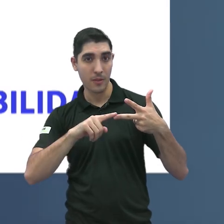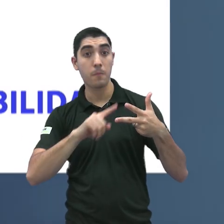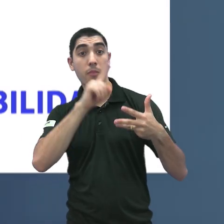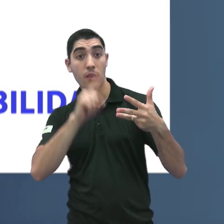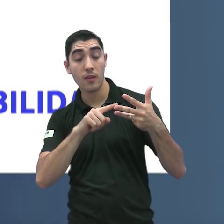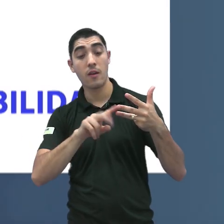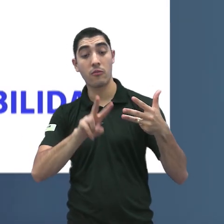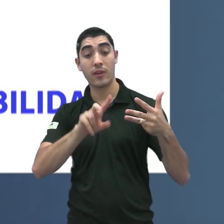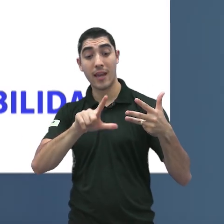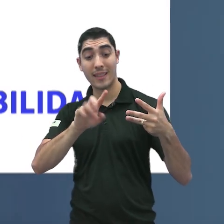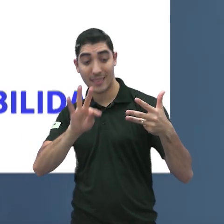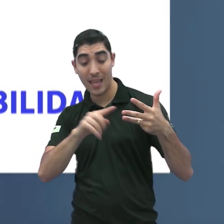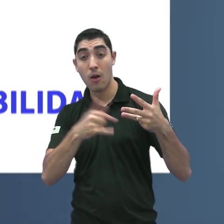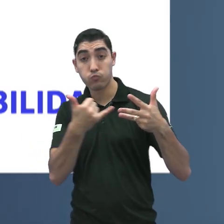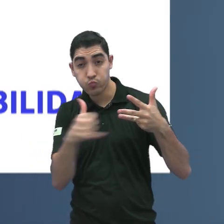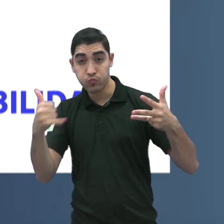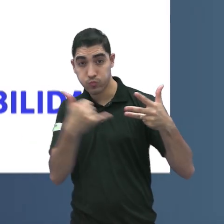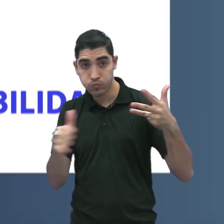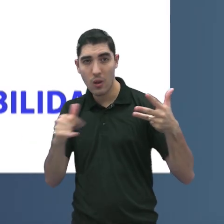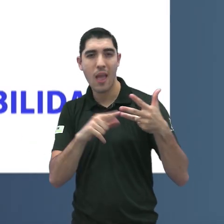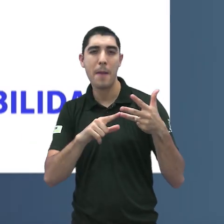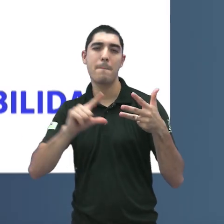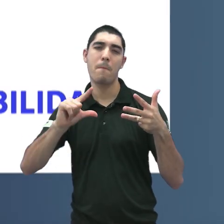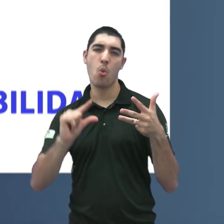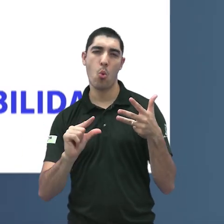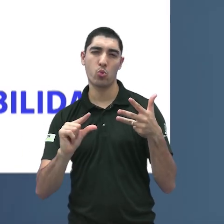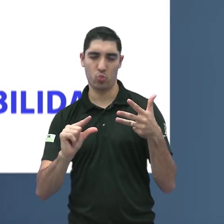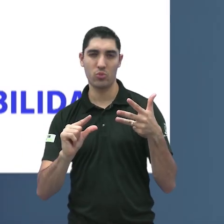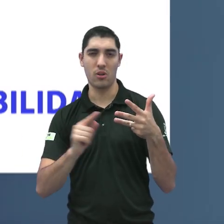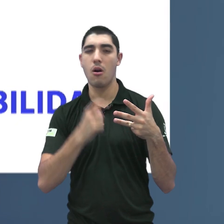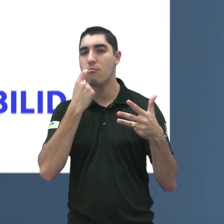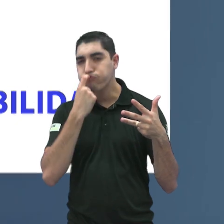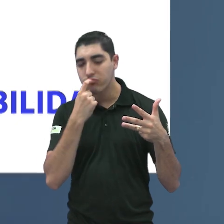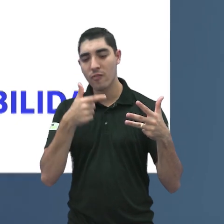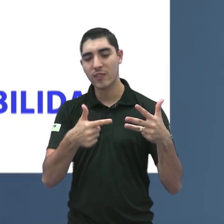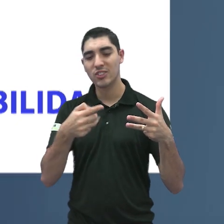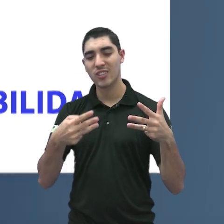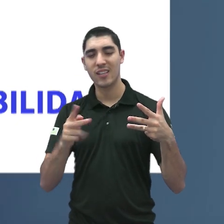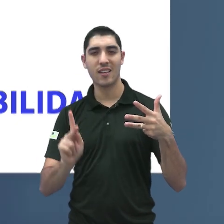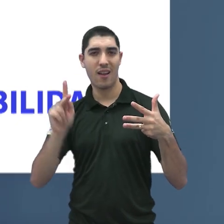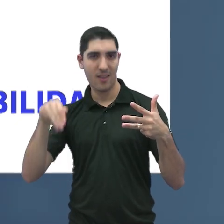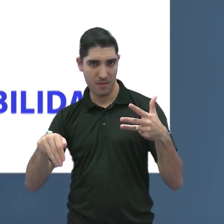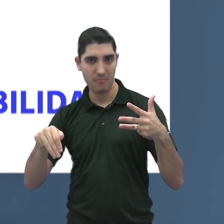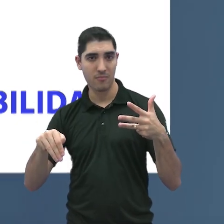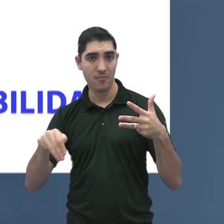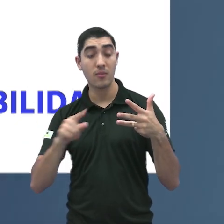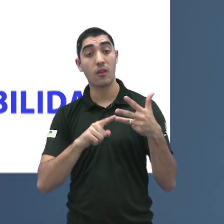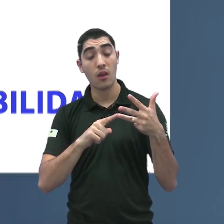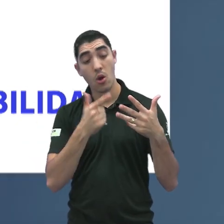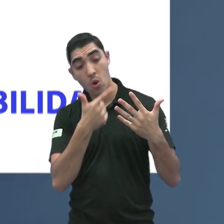VLT elétrico ainda tem uma presença bem menor, né, com apenas 23 quilômetros de